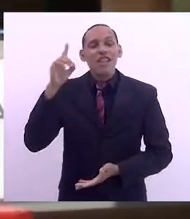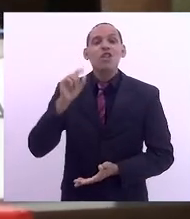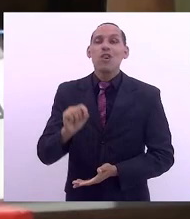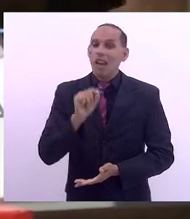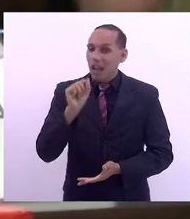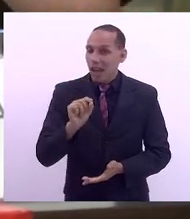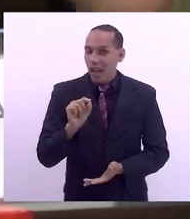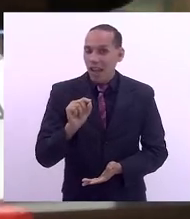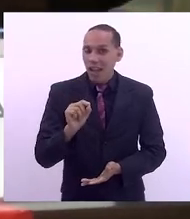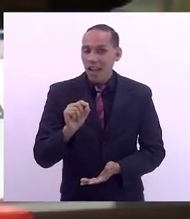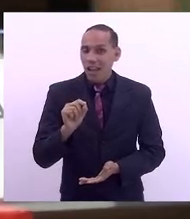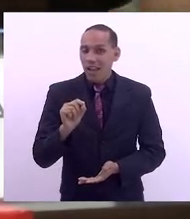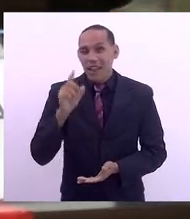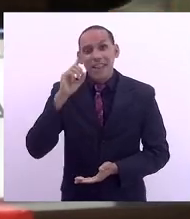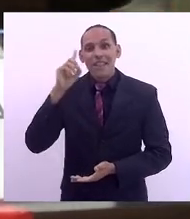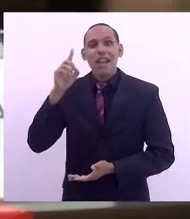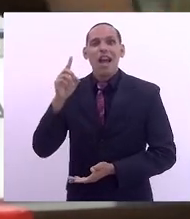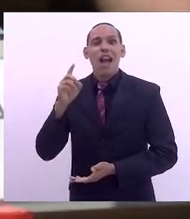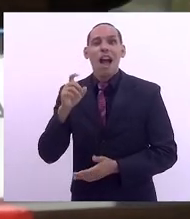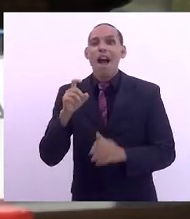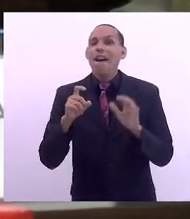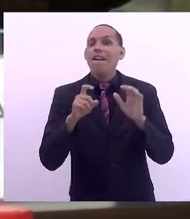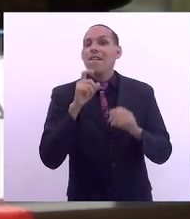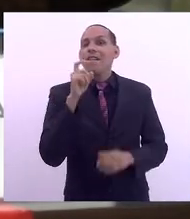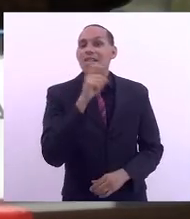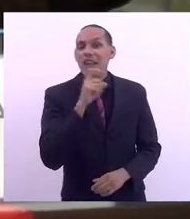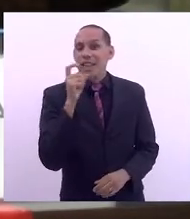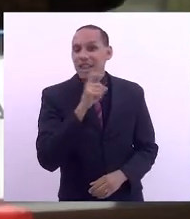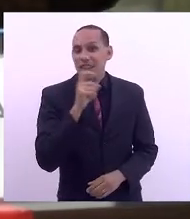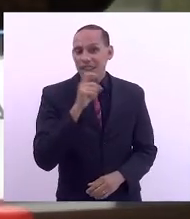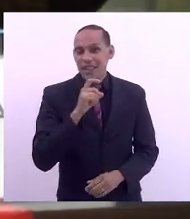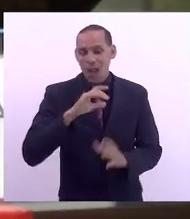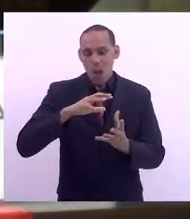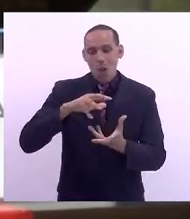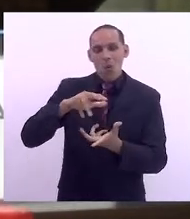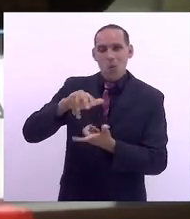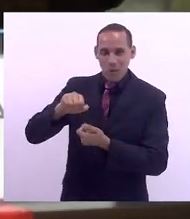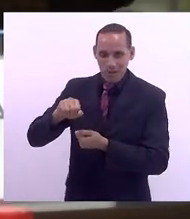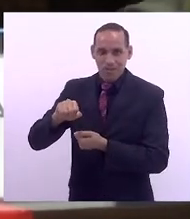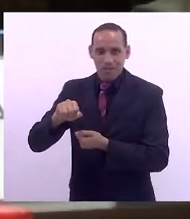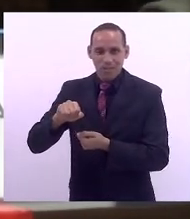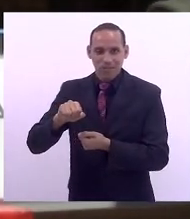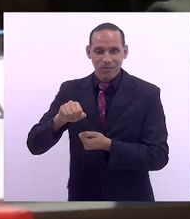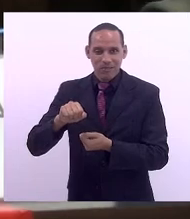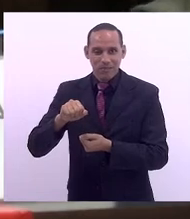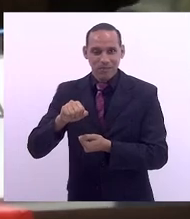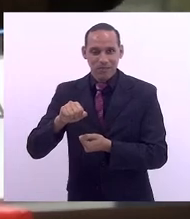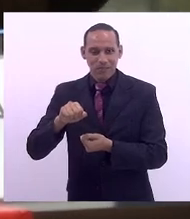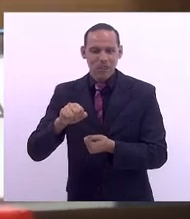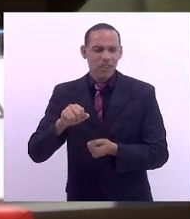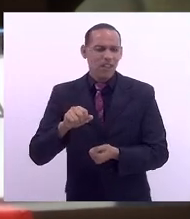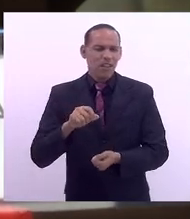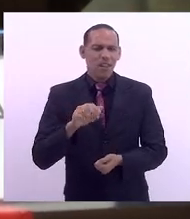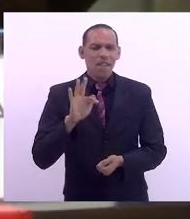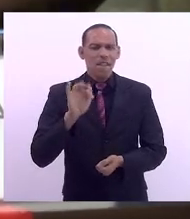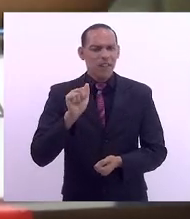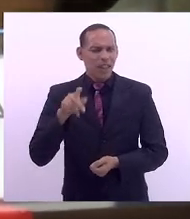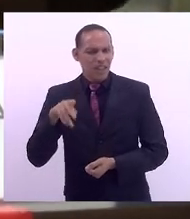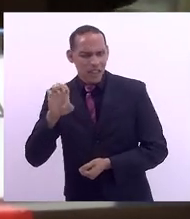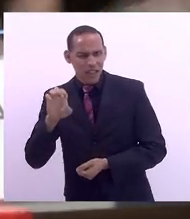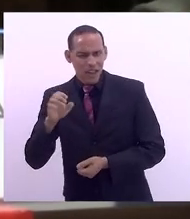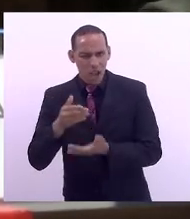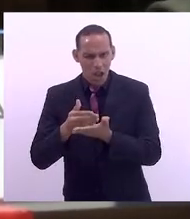o dia do fake nacional ou mundial desse mundo. O fake não começou